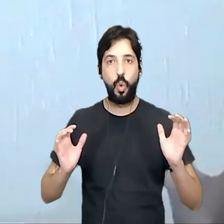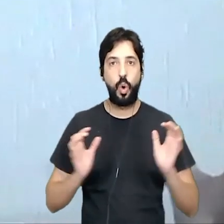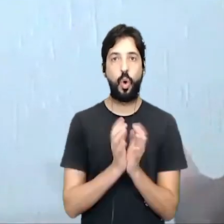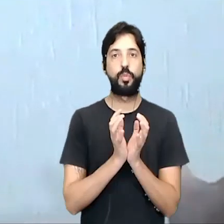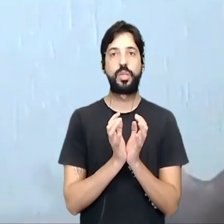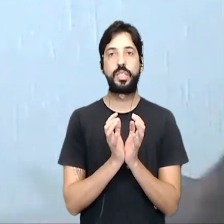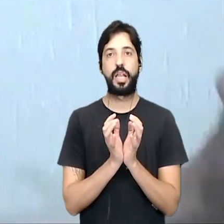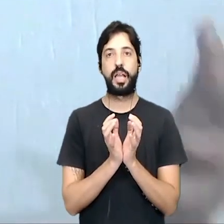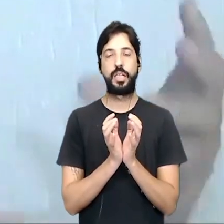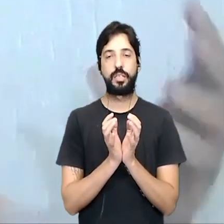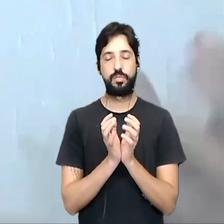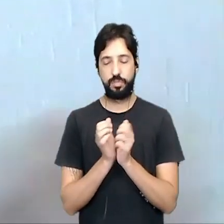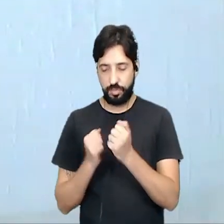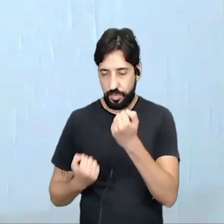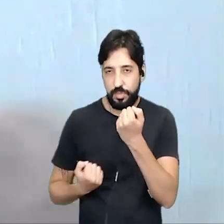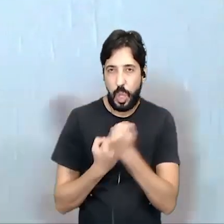totalmente